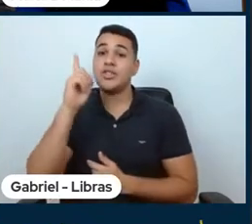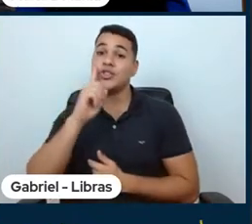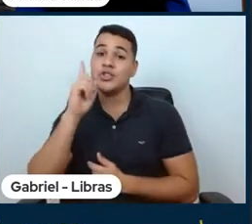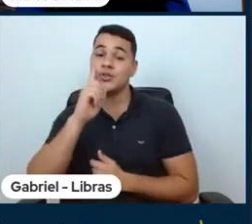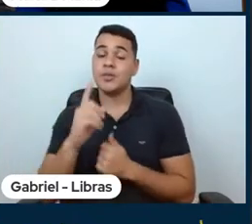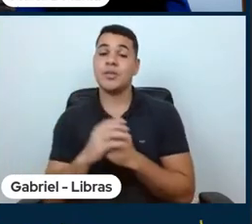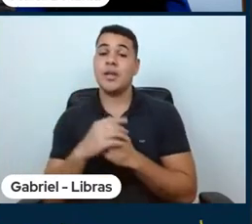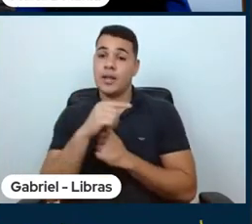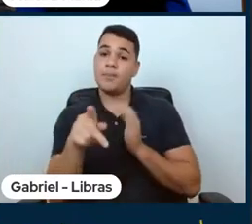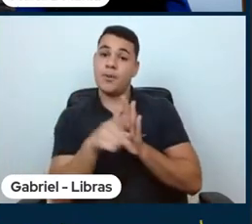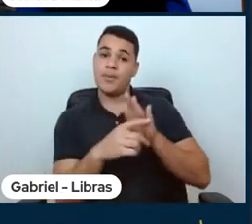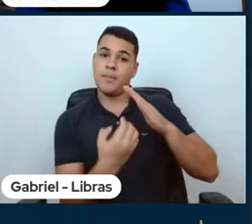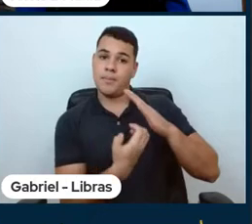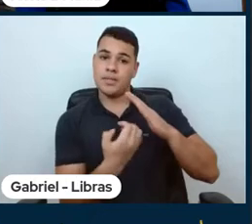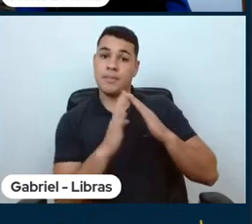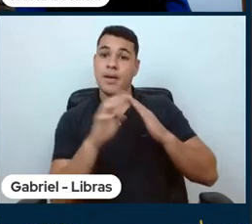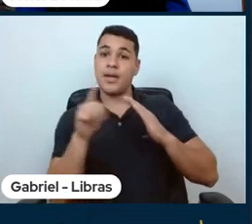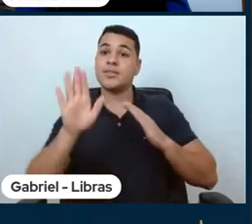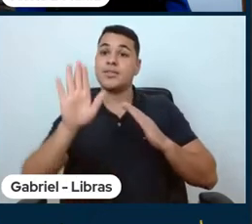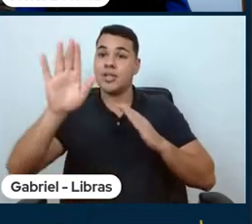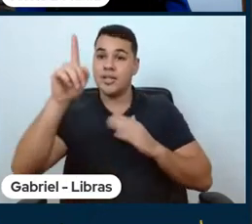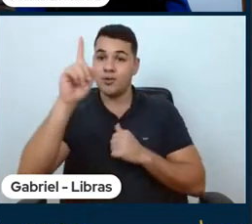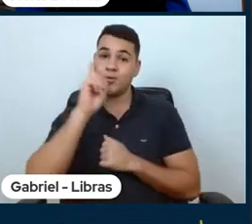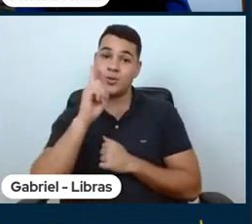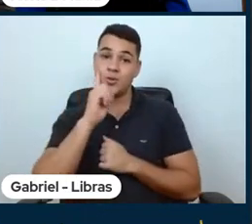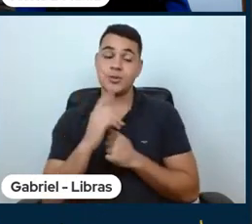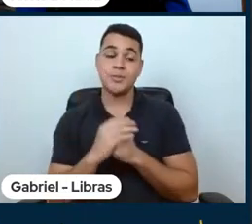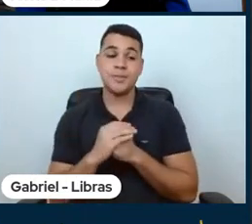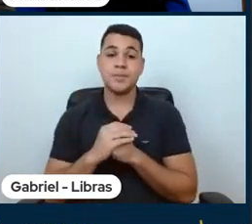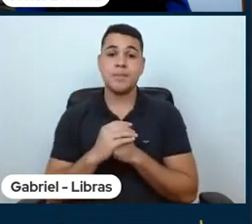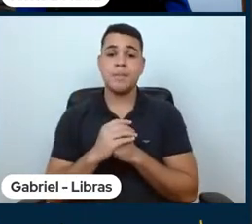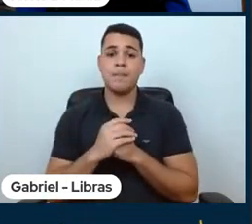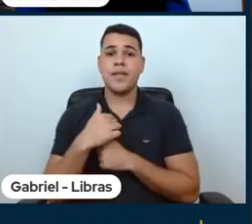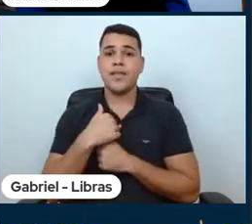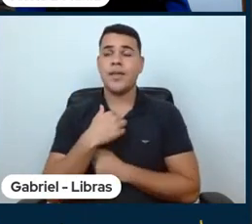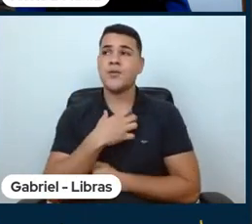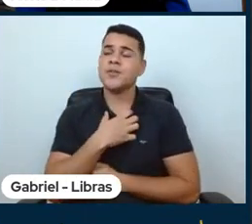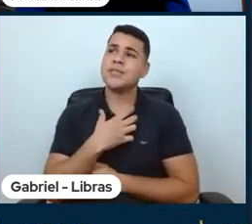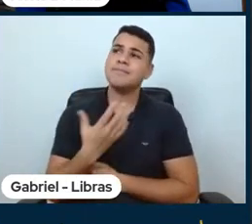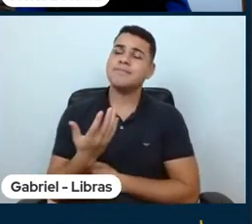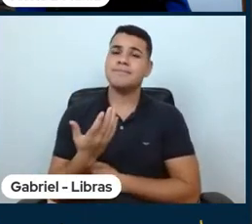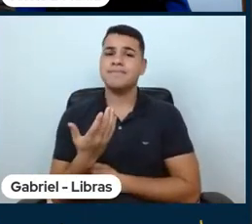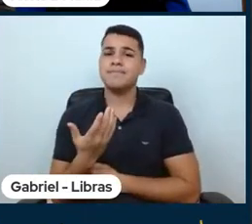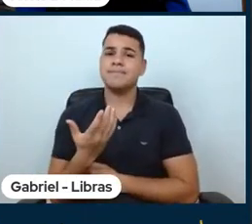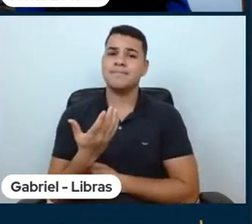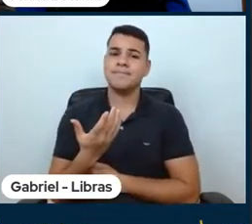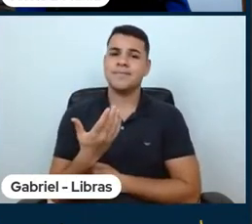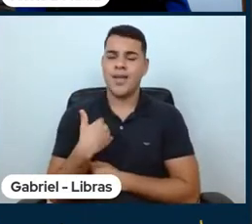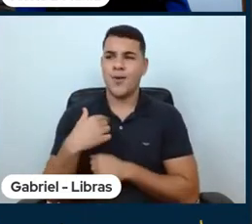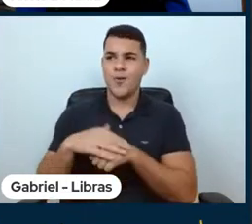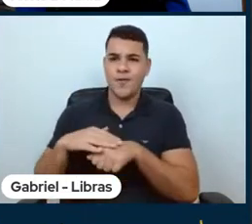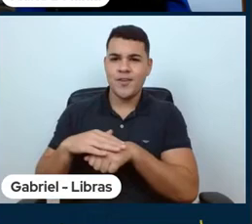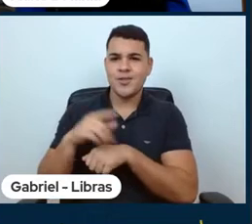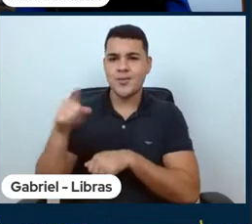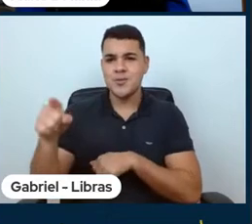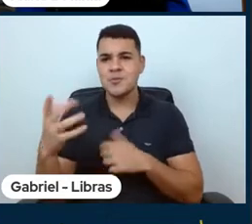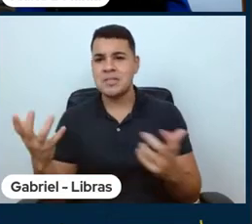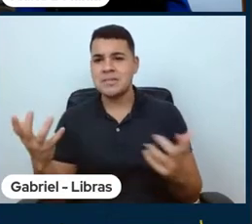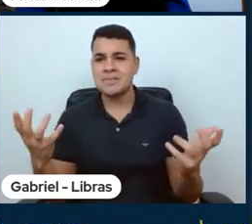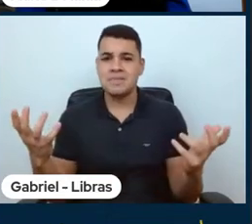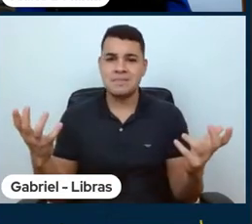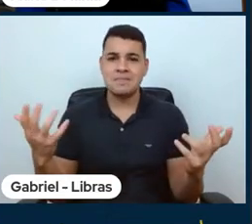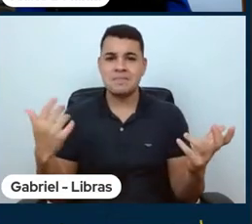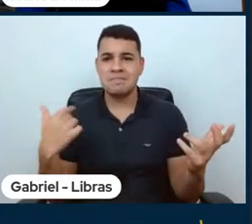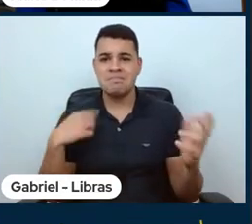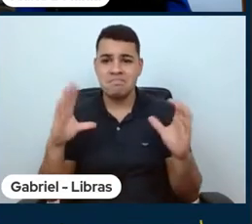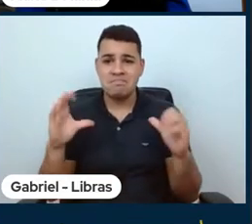mas ela está nos Estados Unidos. E aí eu fiquei assim, será que eu converso com ela? Será que tudo bem